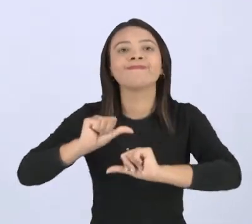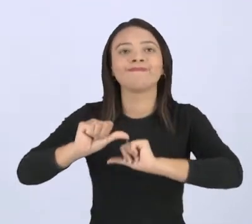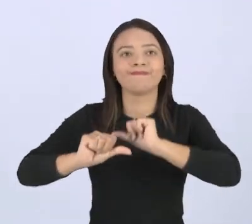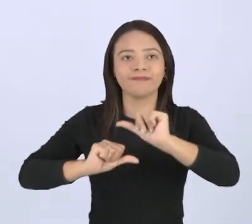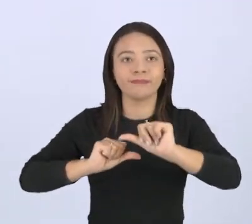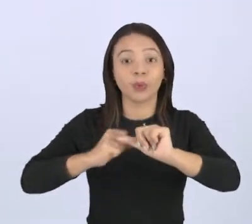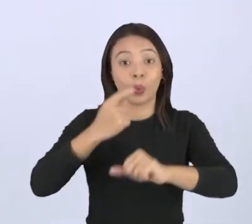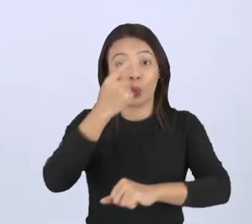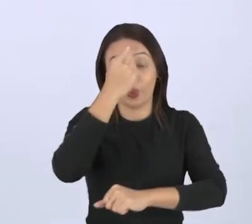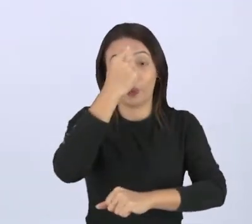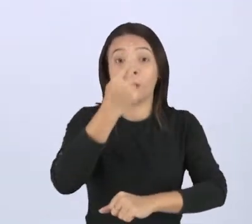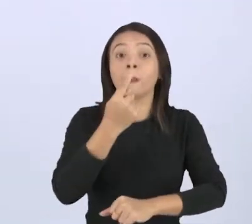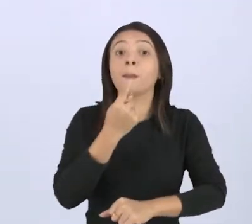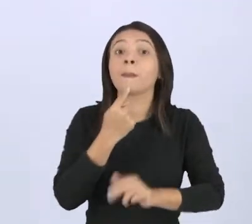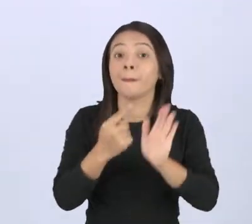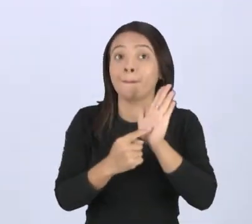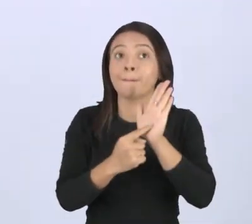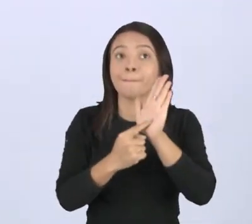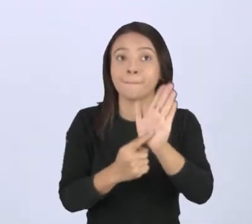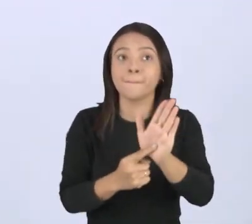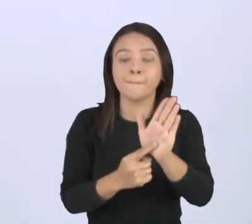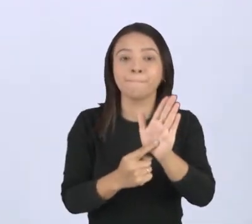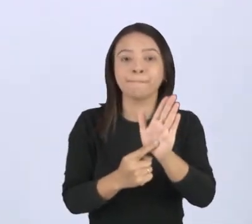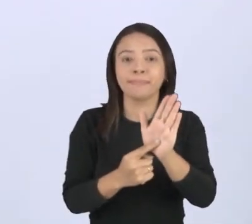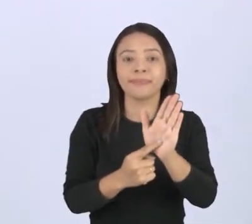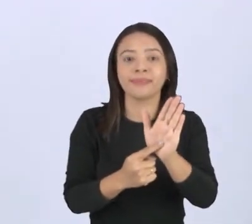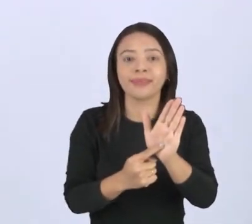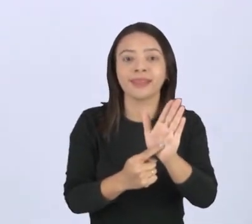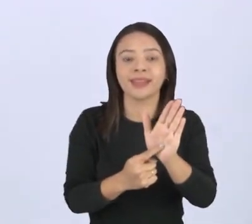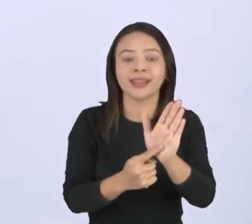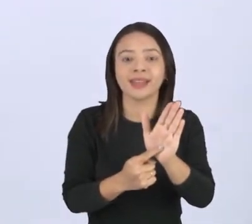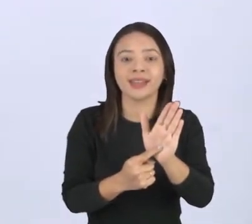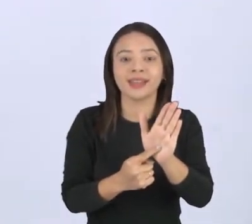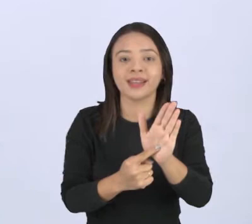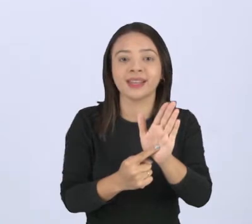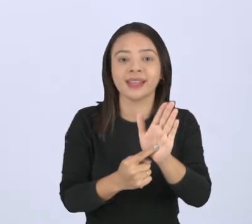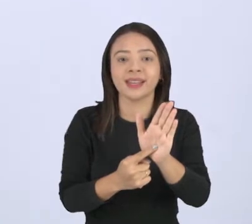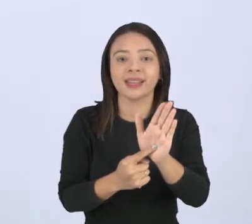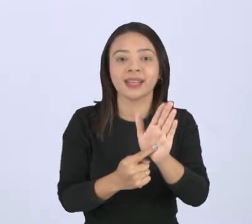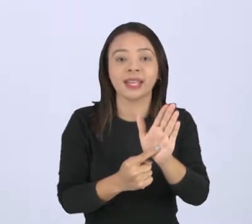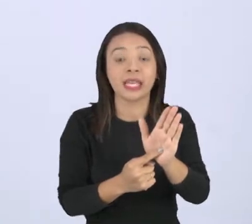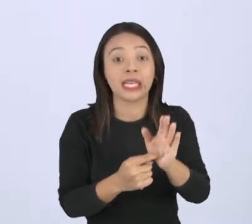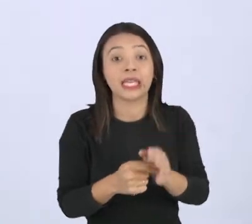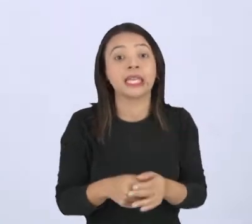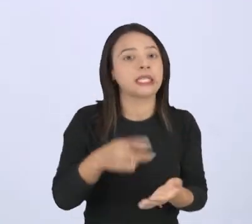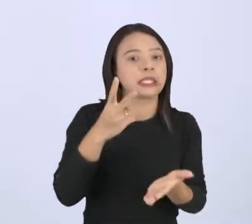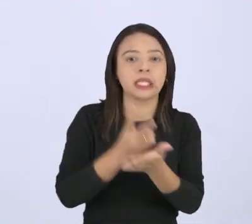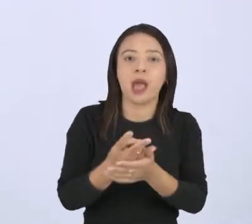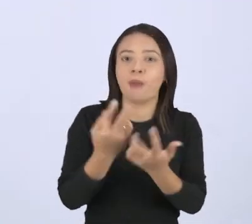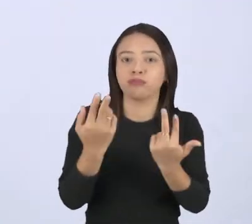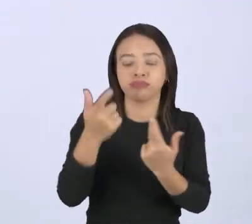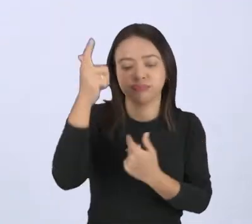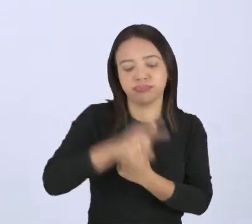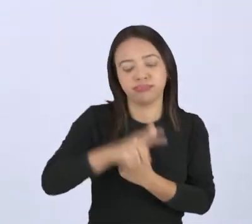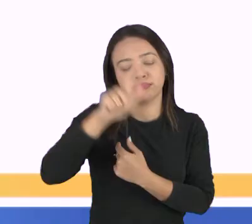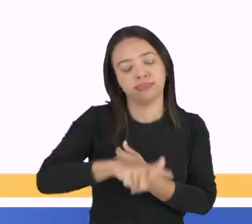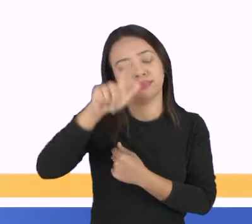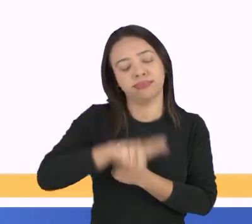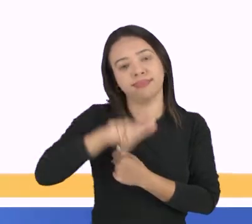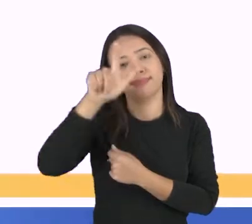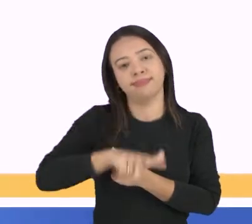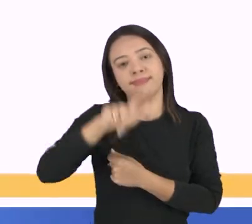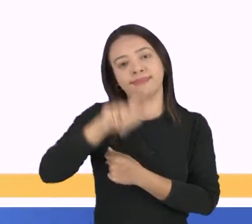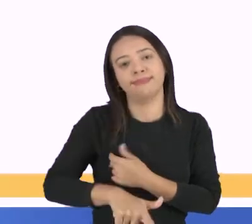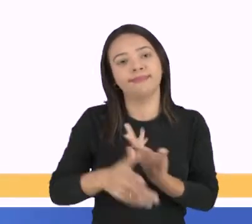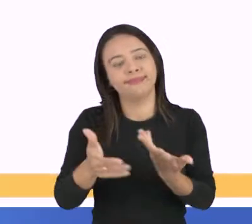figura mostra nessa ilustração de Charles Chaplin, a coisa era tão repetitiva que até para fazer